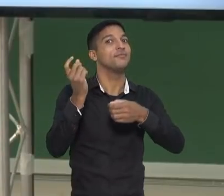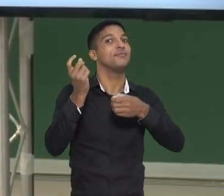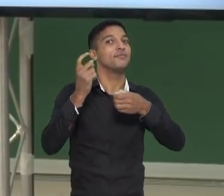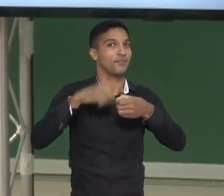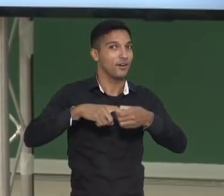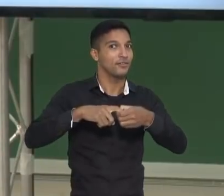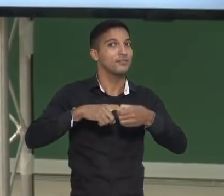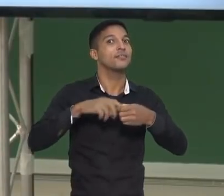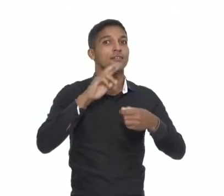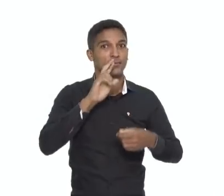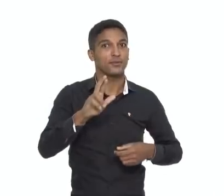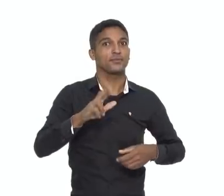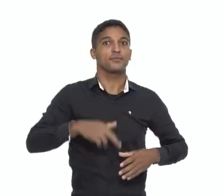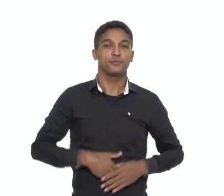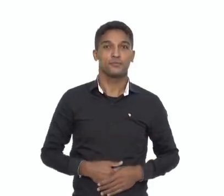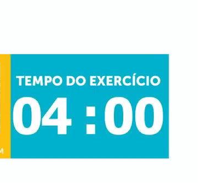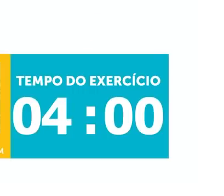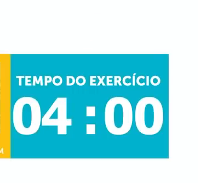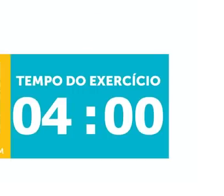a resposta.